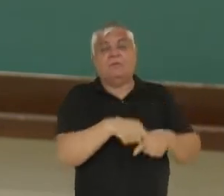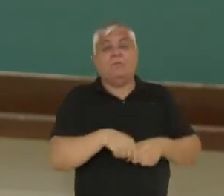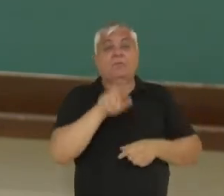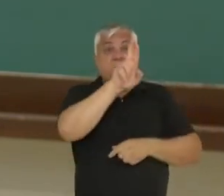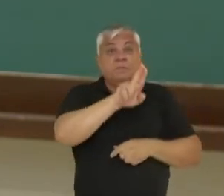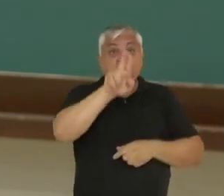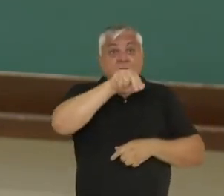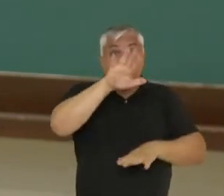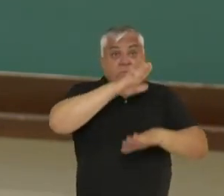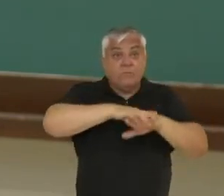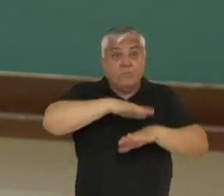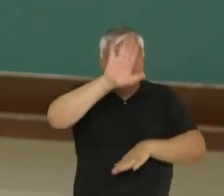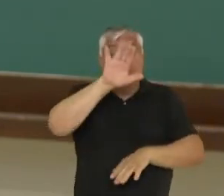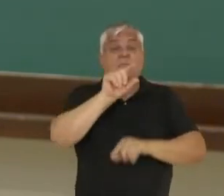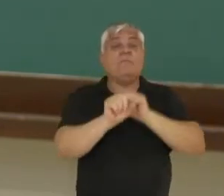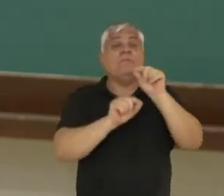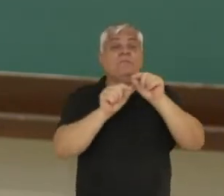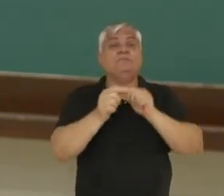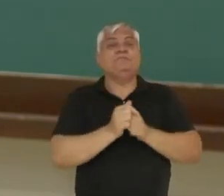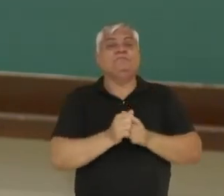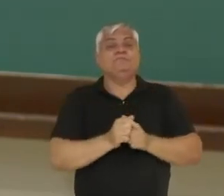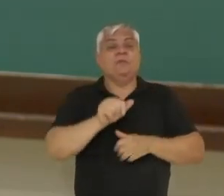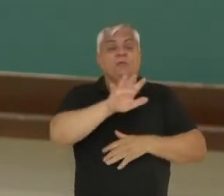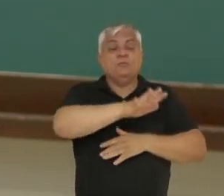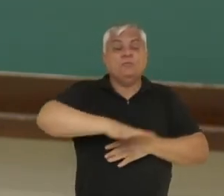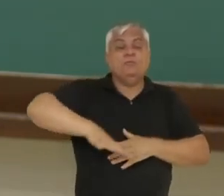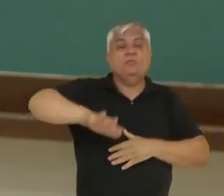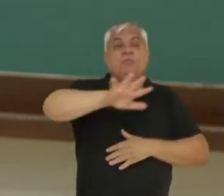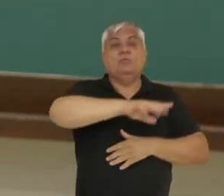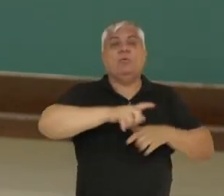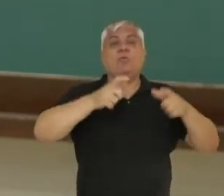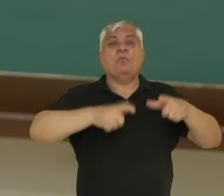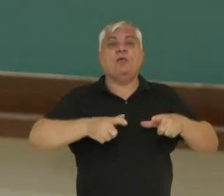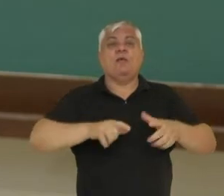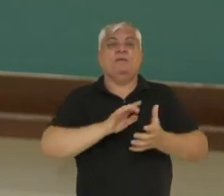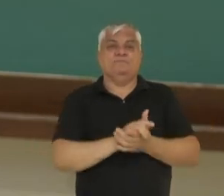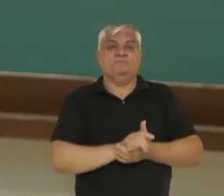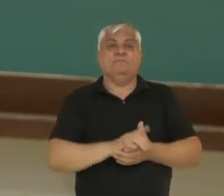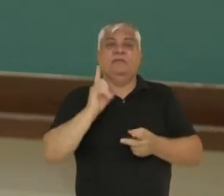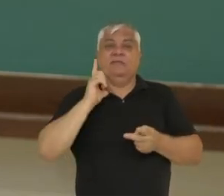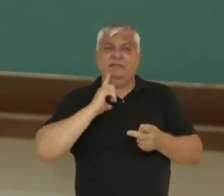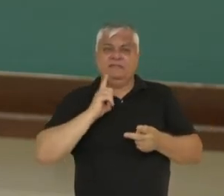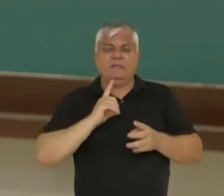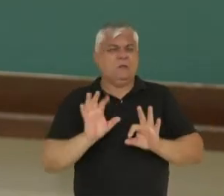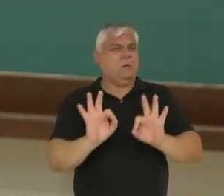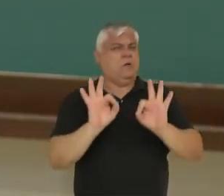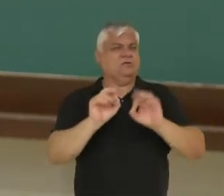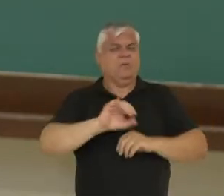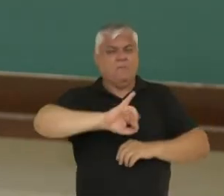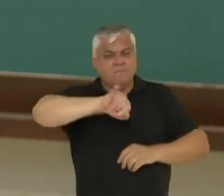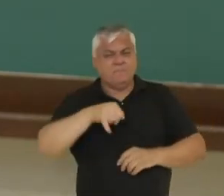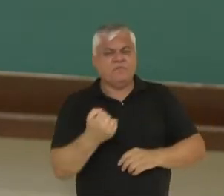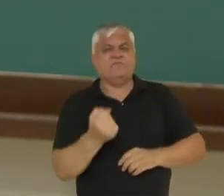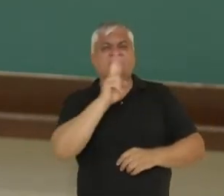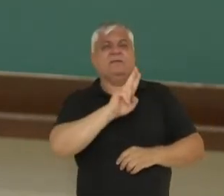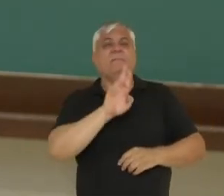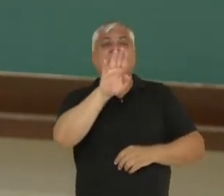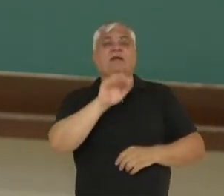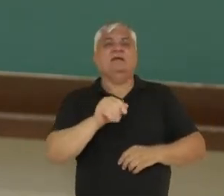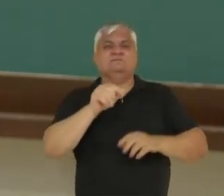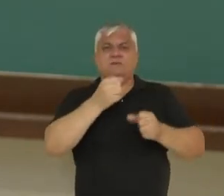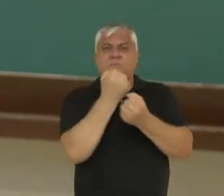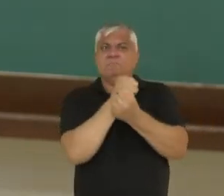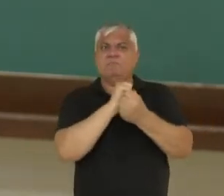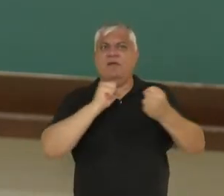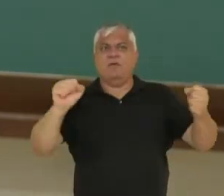demasia perante ao espaço infinitamente maior. Então temos uma ótima utilização, mas o espaço é muito maior.